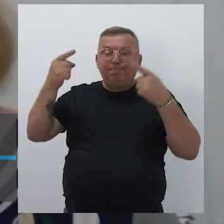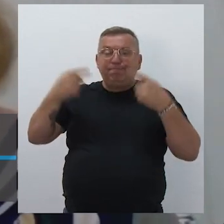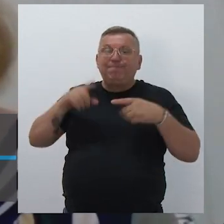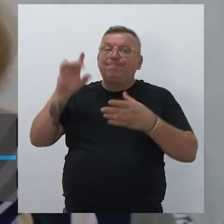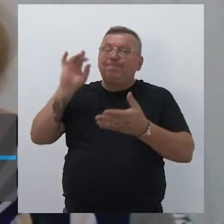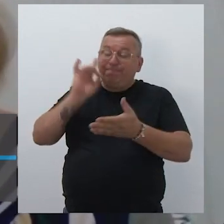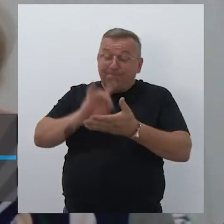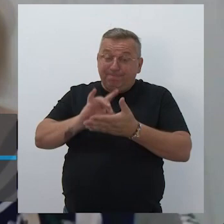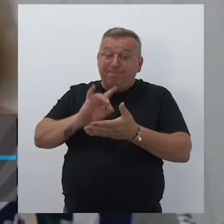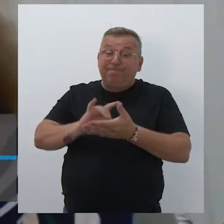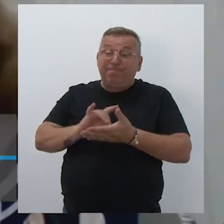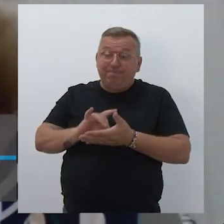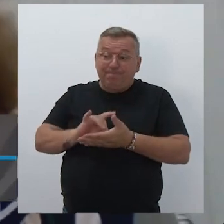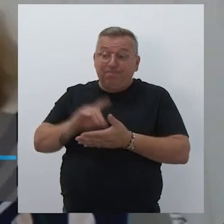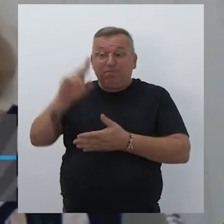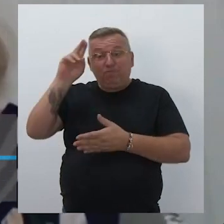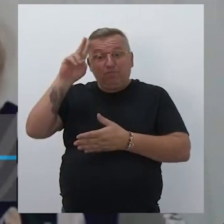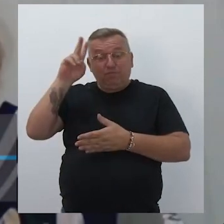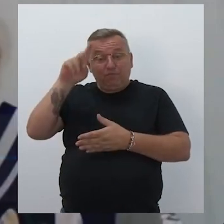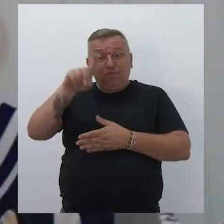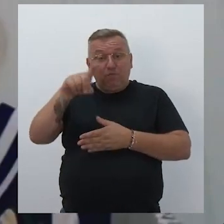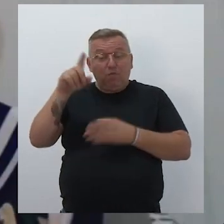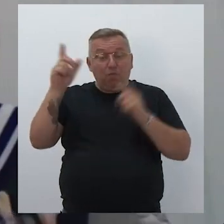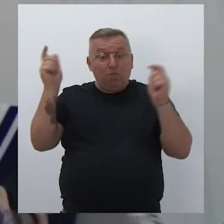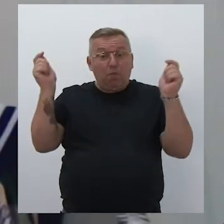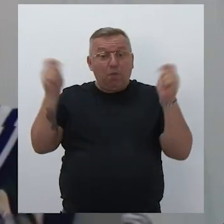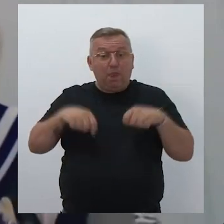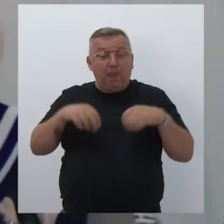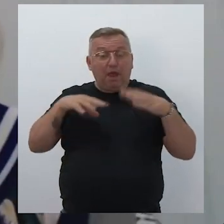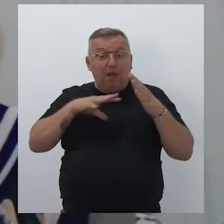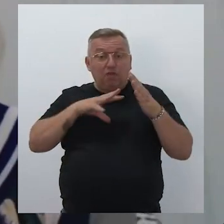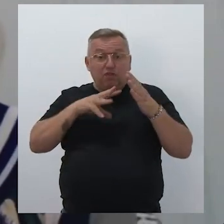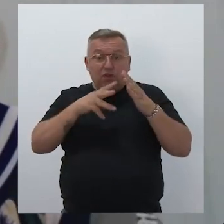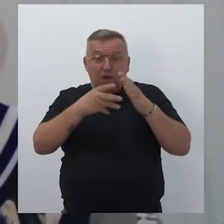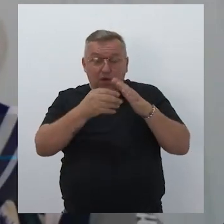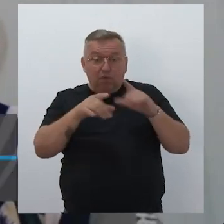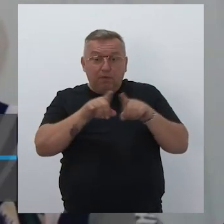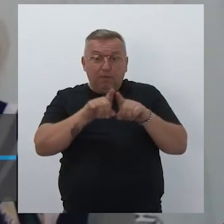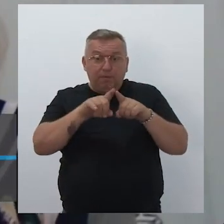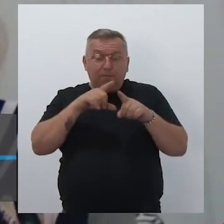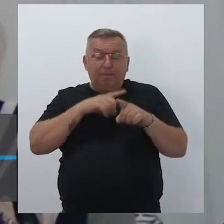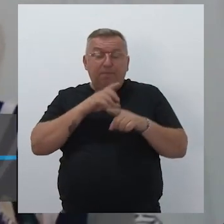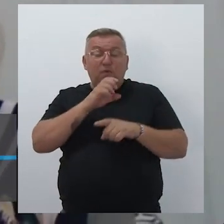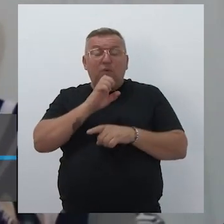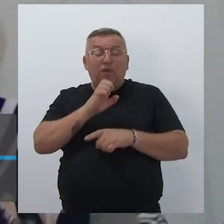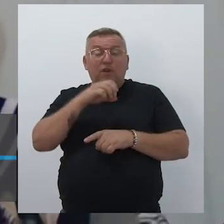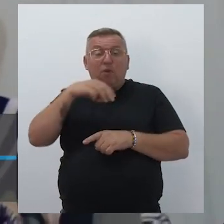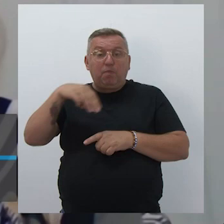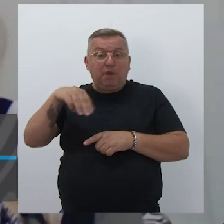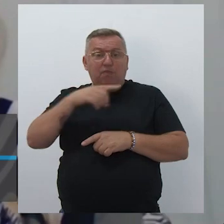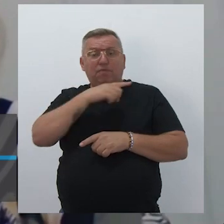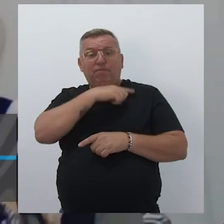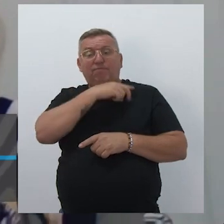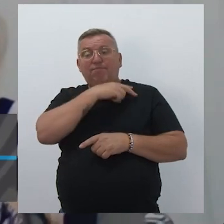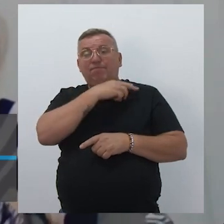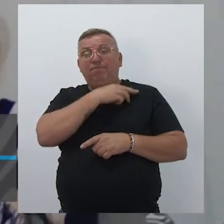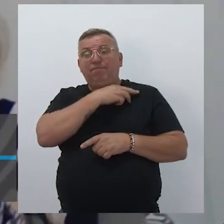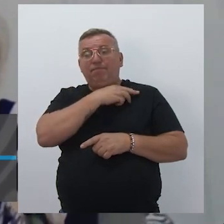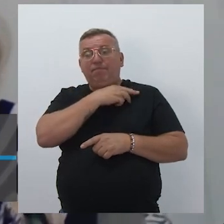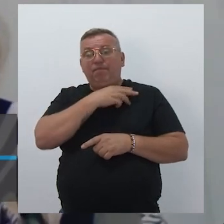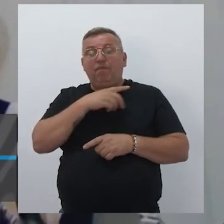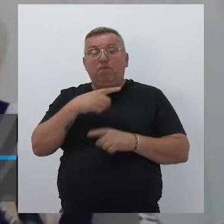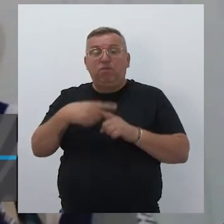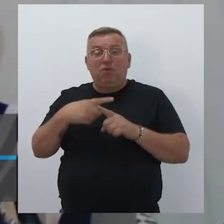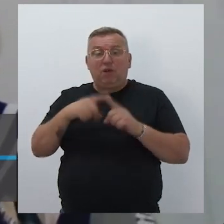mesmo. Lembrando que essas competências gerais da etapa do ensino médio, ela não é da etapa do ensino médio, tá?